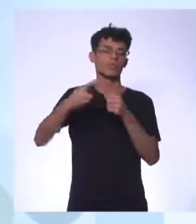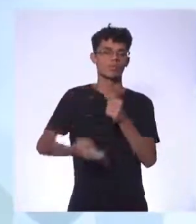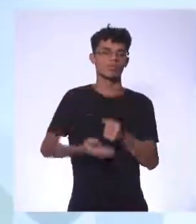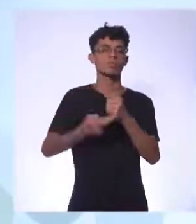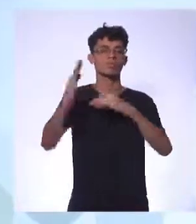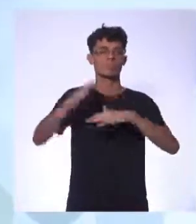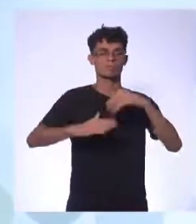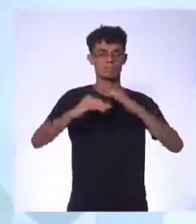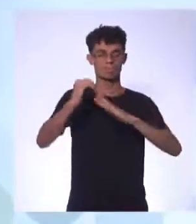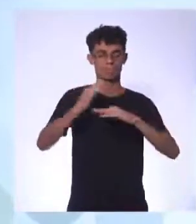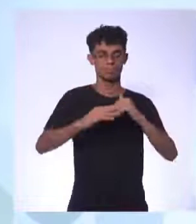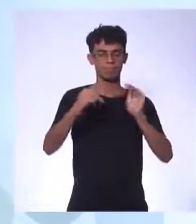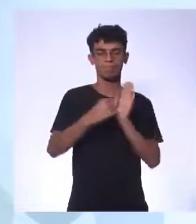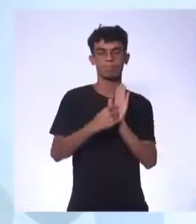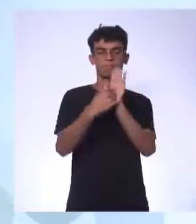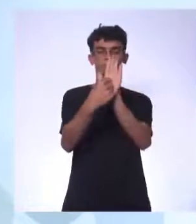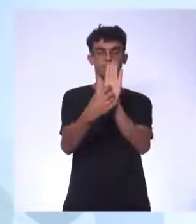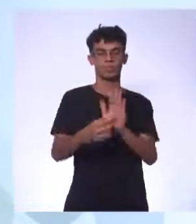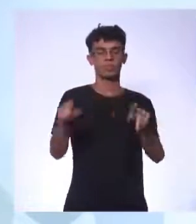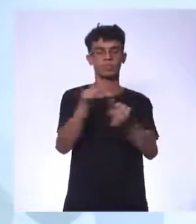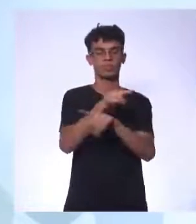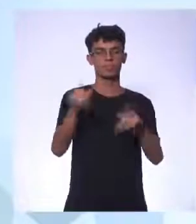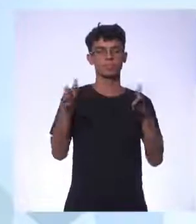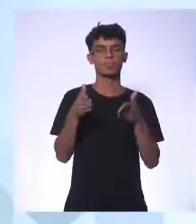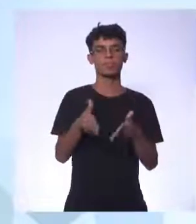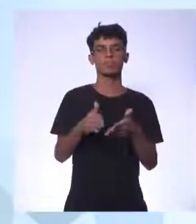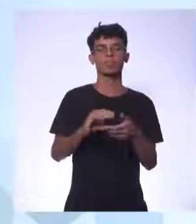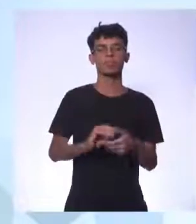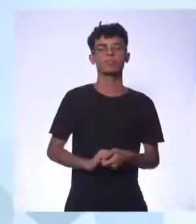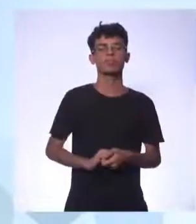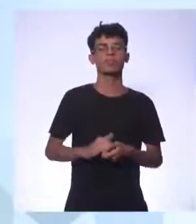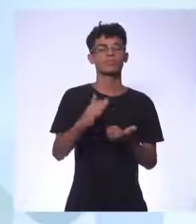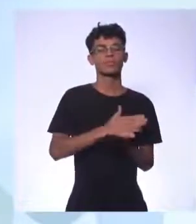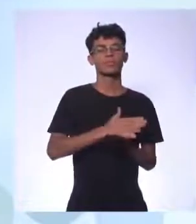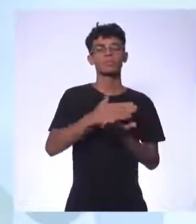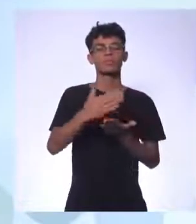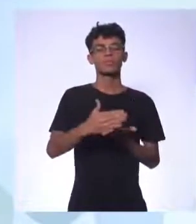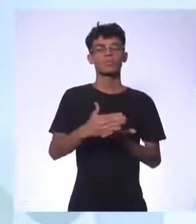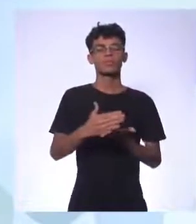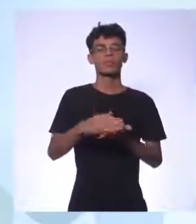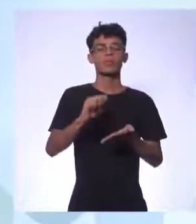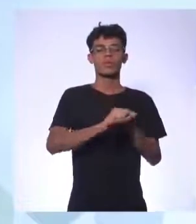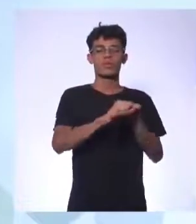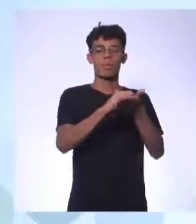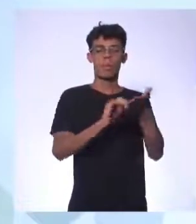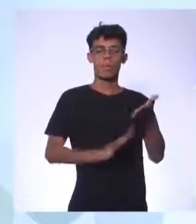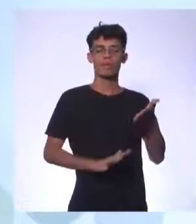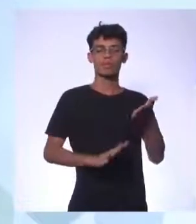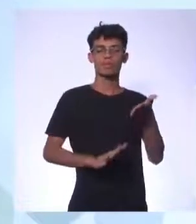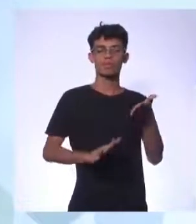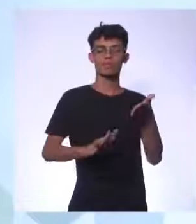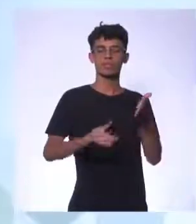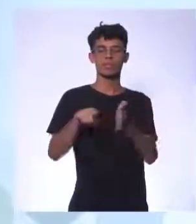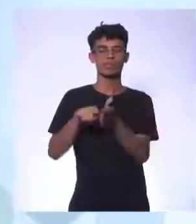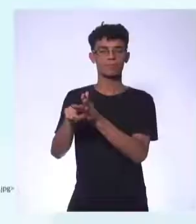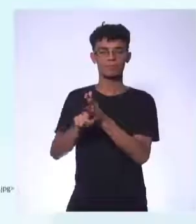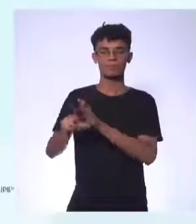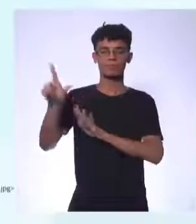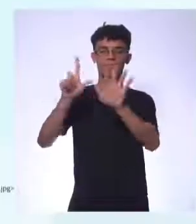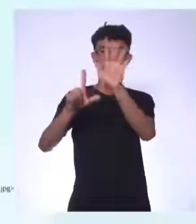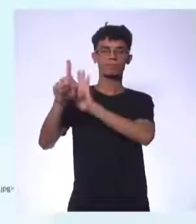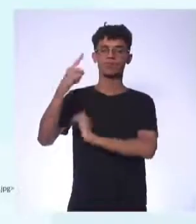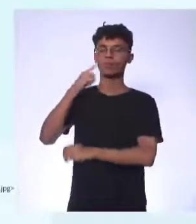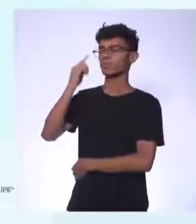isso que a gente está trazendo essa aula aqui para vocês hoje. Vamos começar então com uma atividade de análise de imagens. Olha aí.